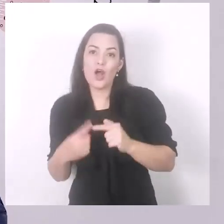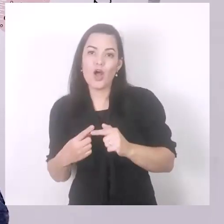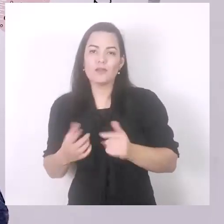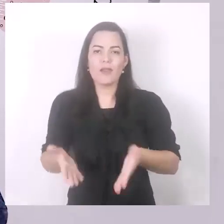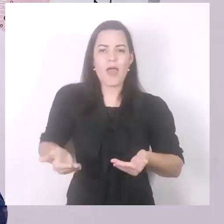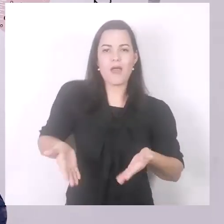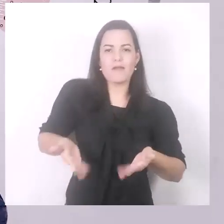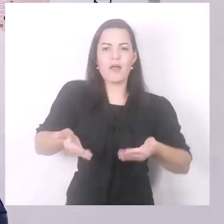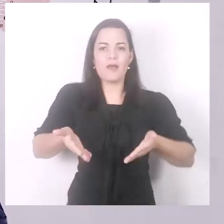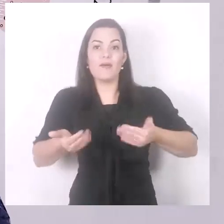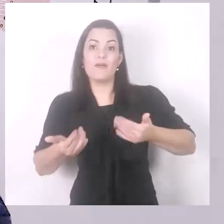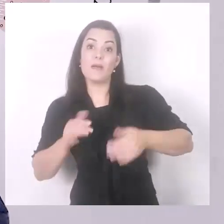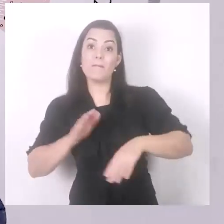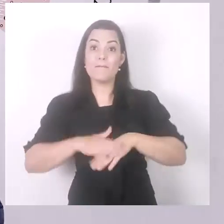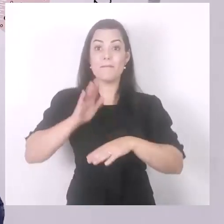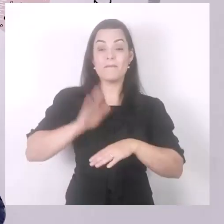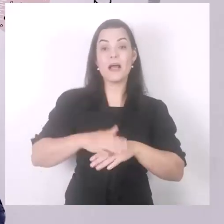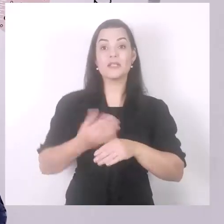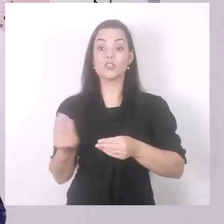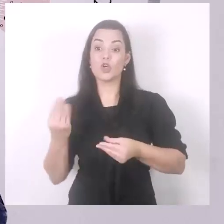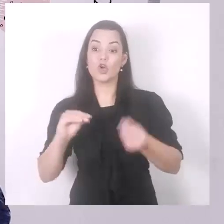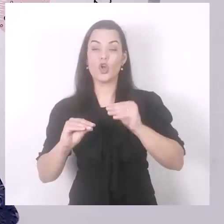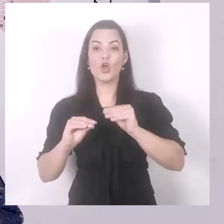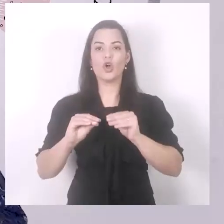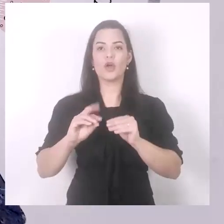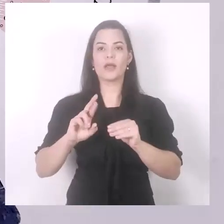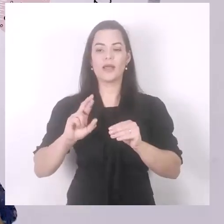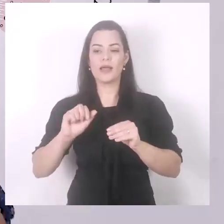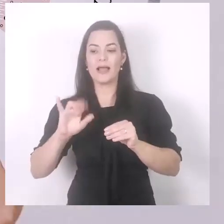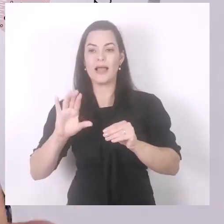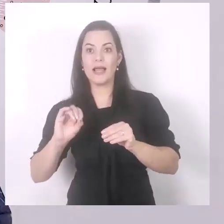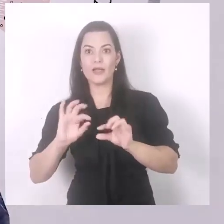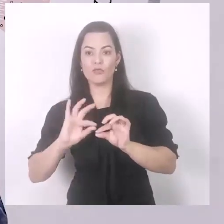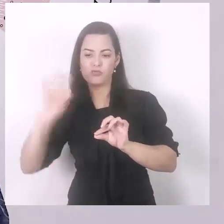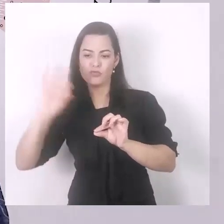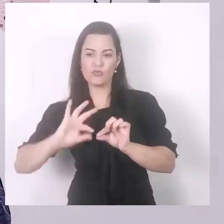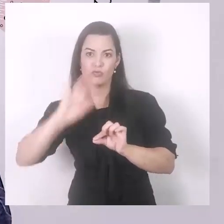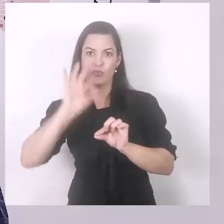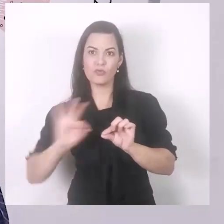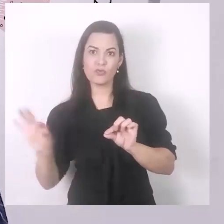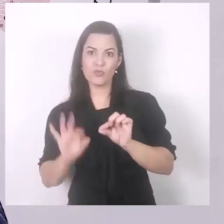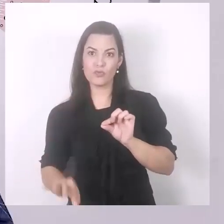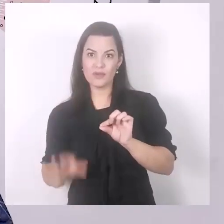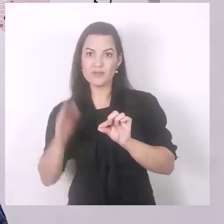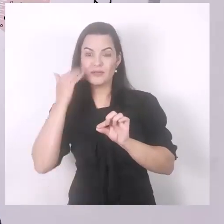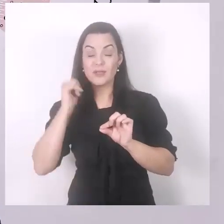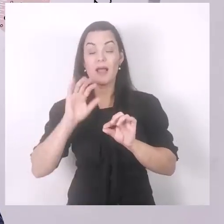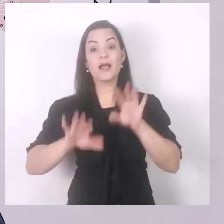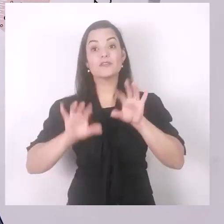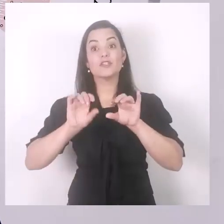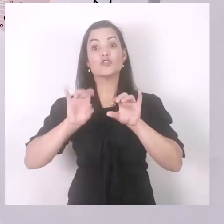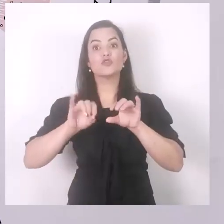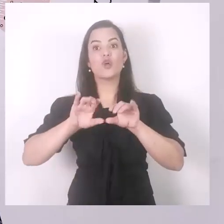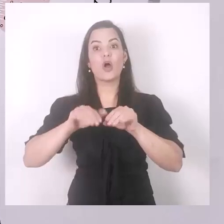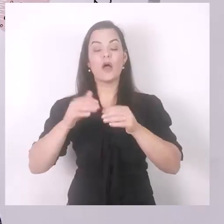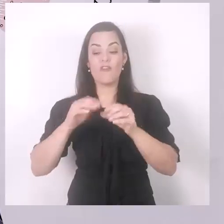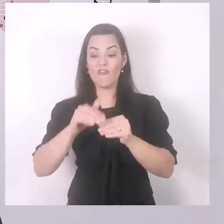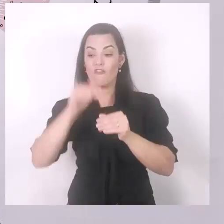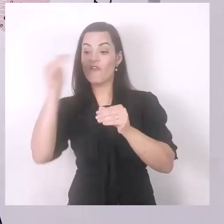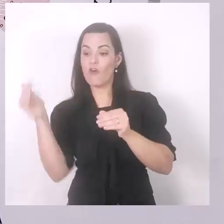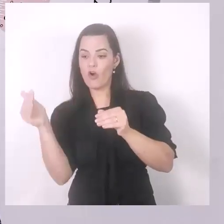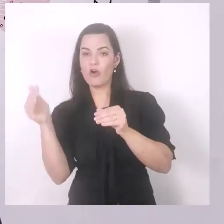leves, colocando os raios aí no aro. Depois nós tínhamos só a parte de fora formada por material diferente da